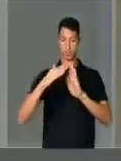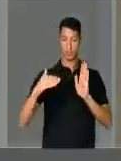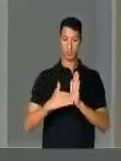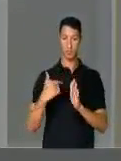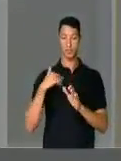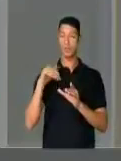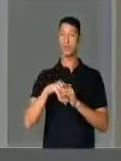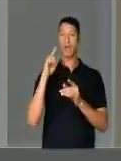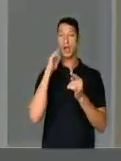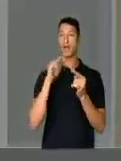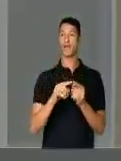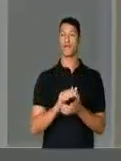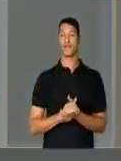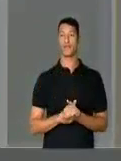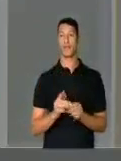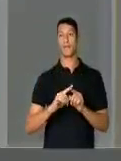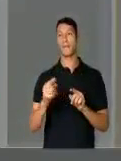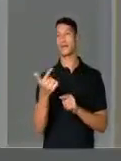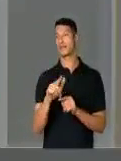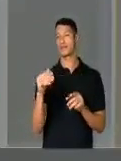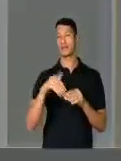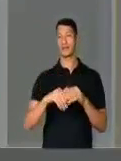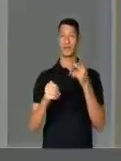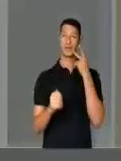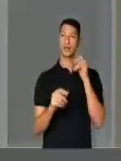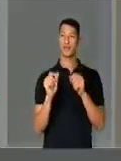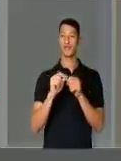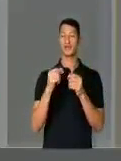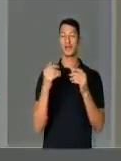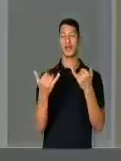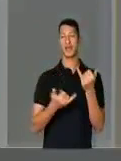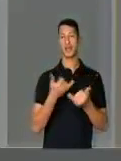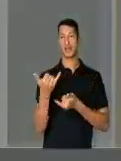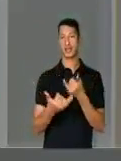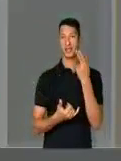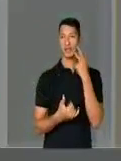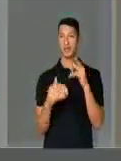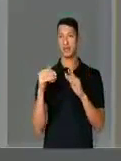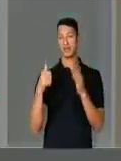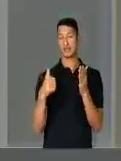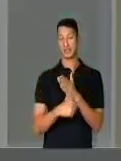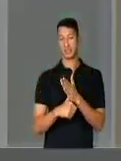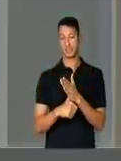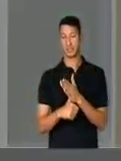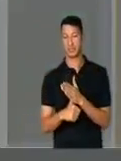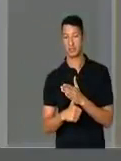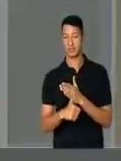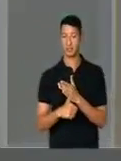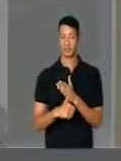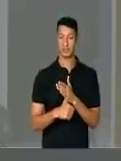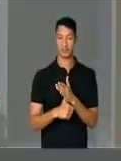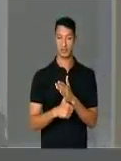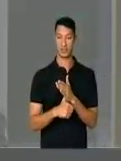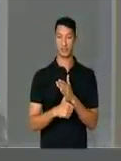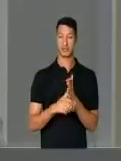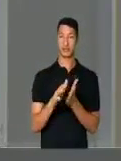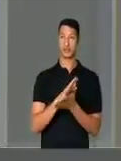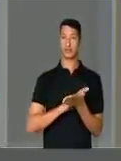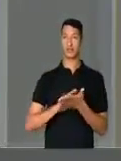Planalto, eu teria votado a favor. Mas não estou aqui para fazer graça, para botar minha digital